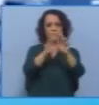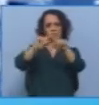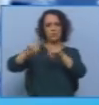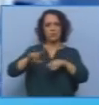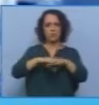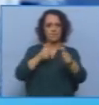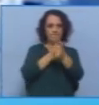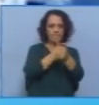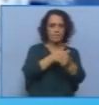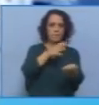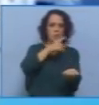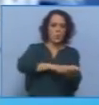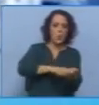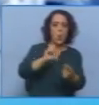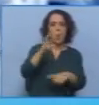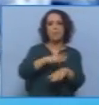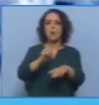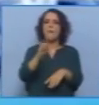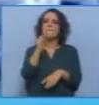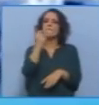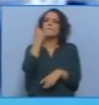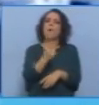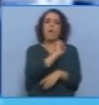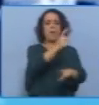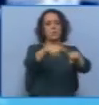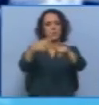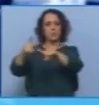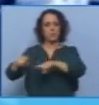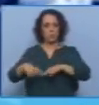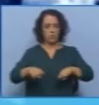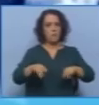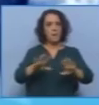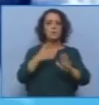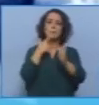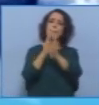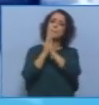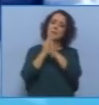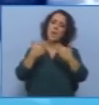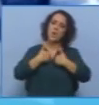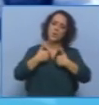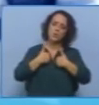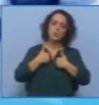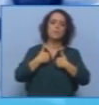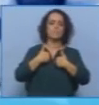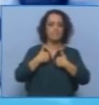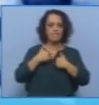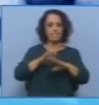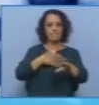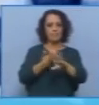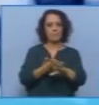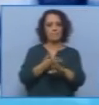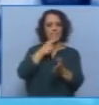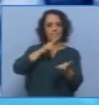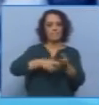cor da pele ou pela fé que professam, mas esse pedir que isso também nos leve a ser mais fiéis, mais